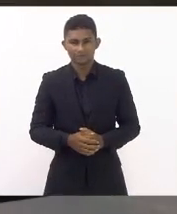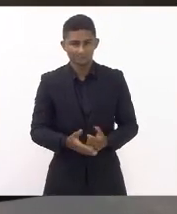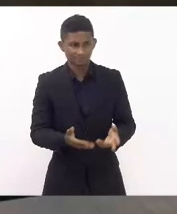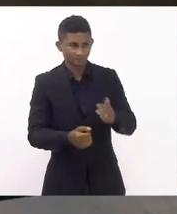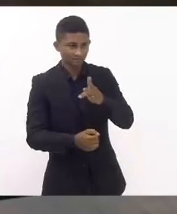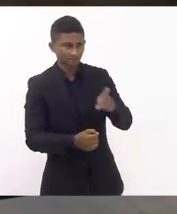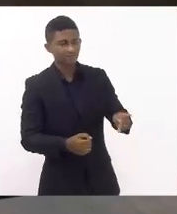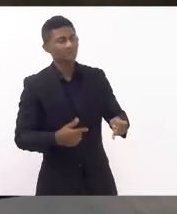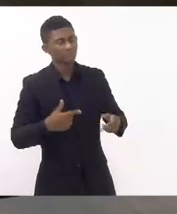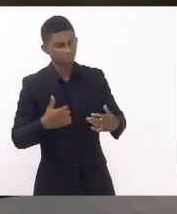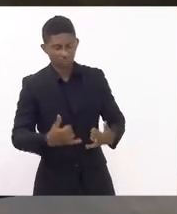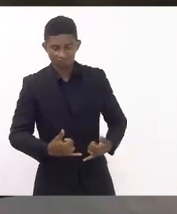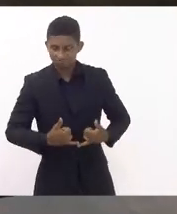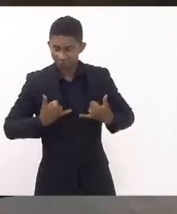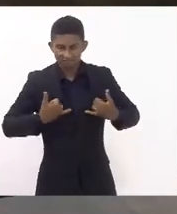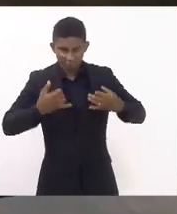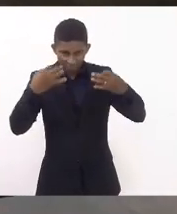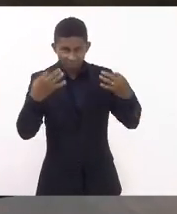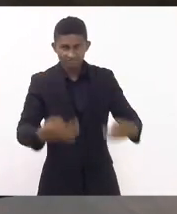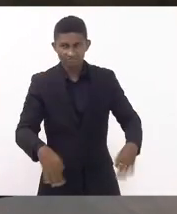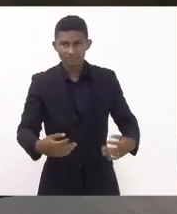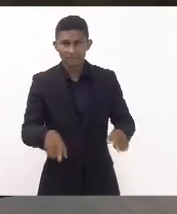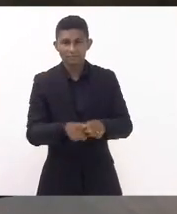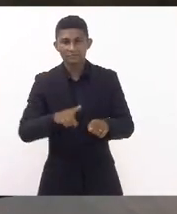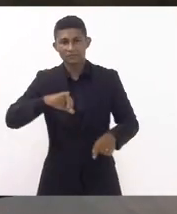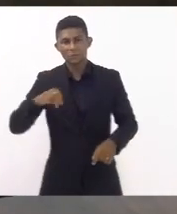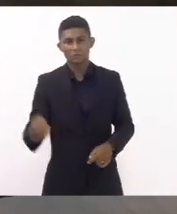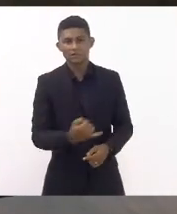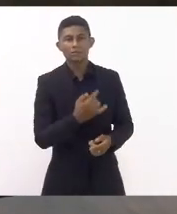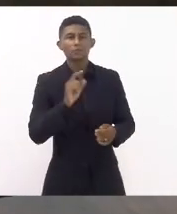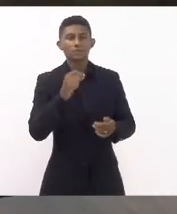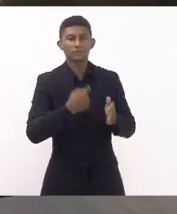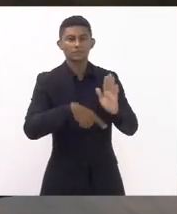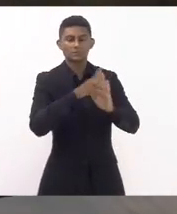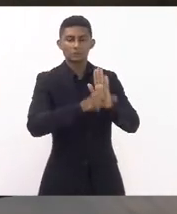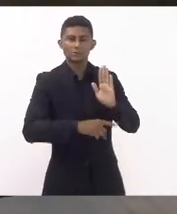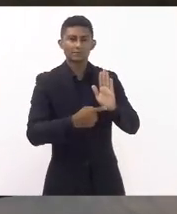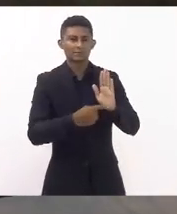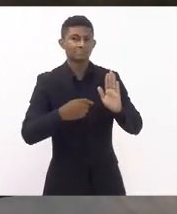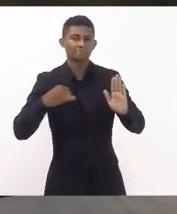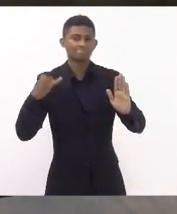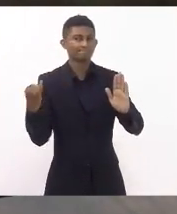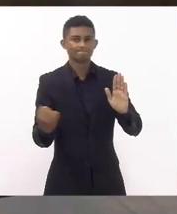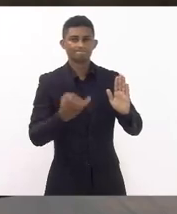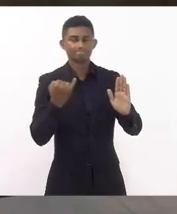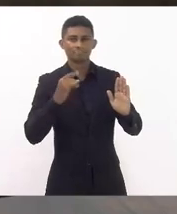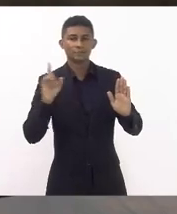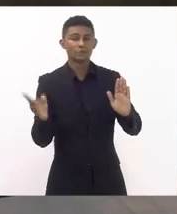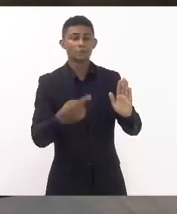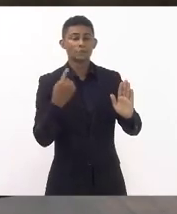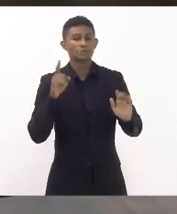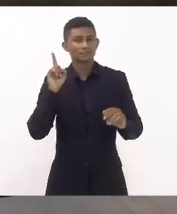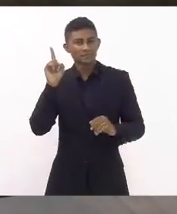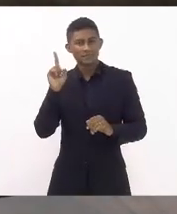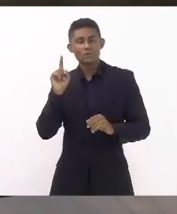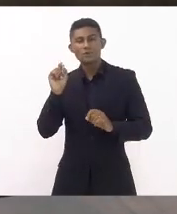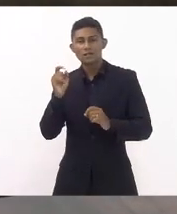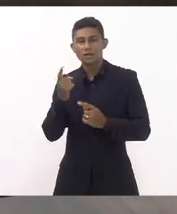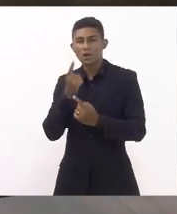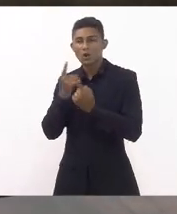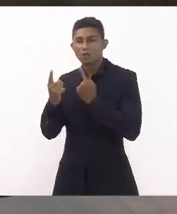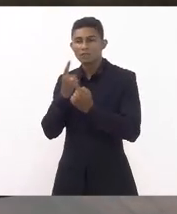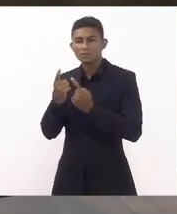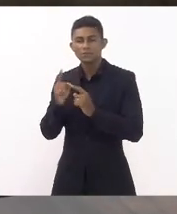Presidente, será uma honra, e aproveitando a deixa em relação ao projeto, isso é muito importante, que nós estávamos ali agora há pouco